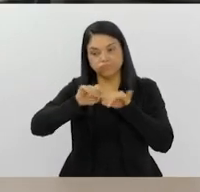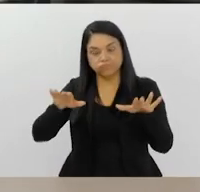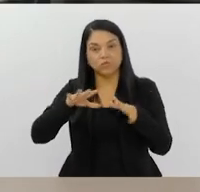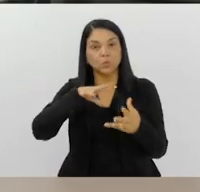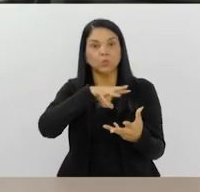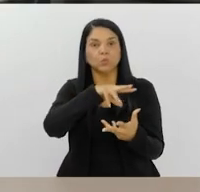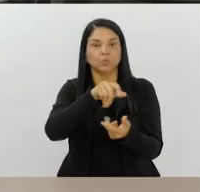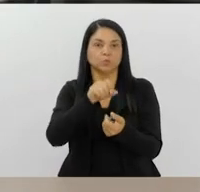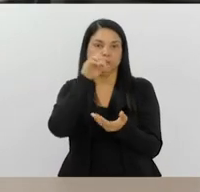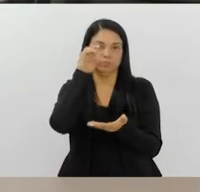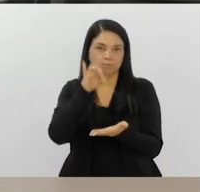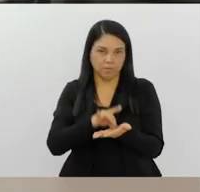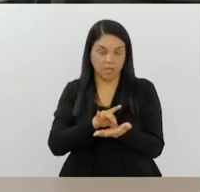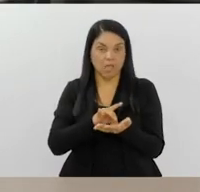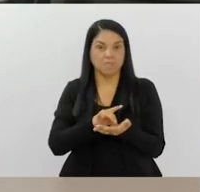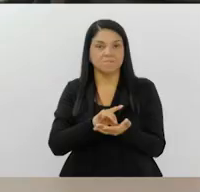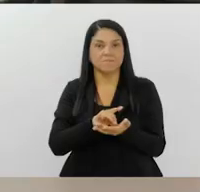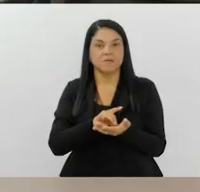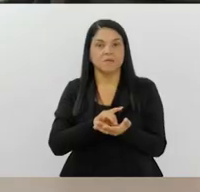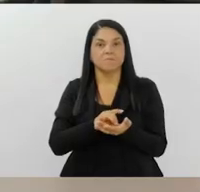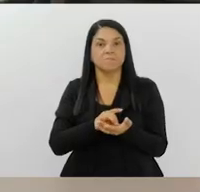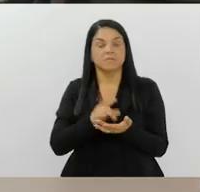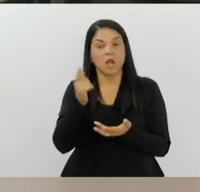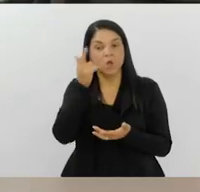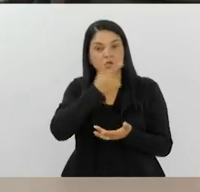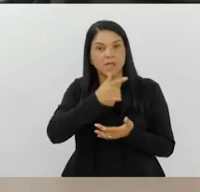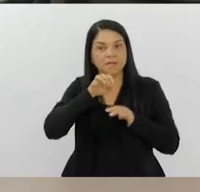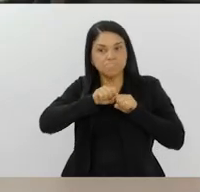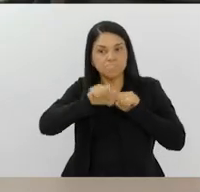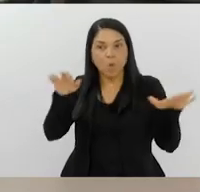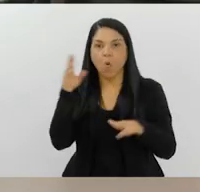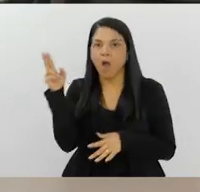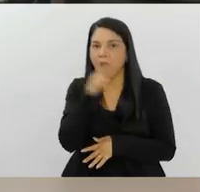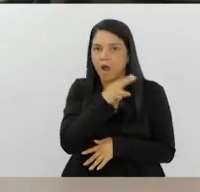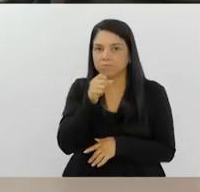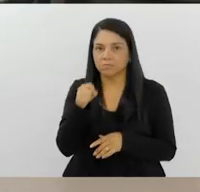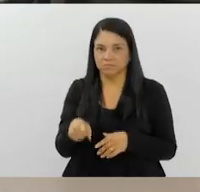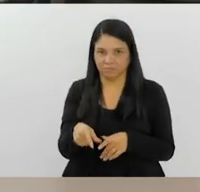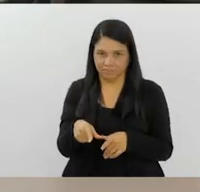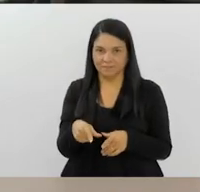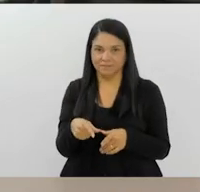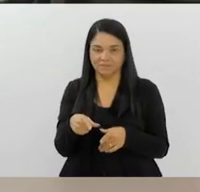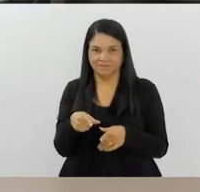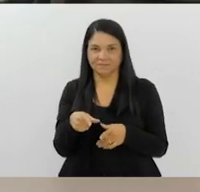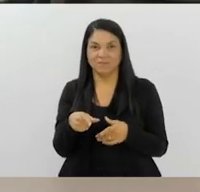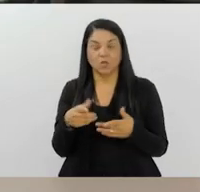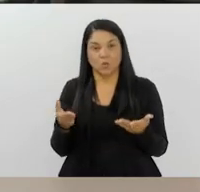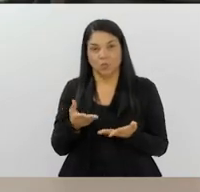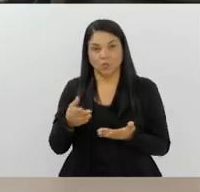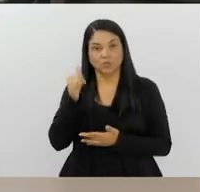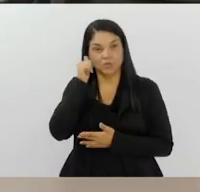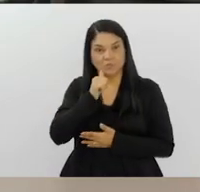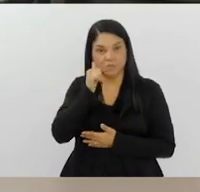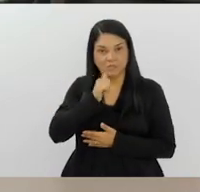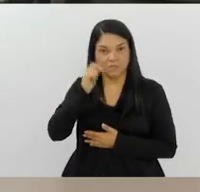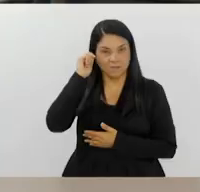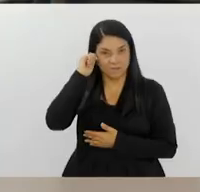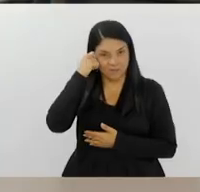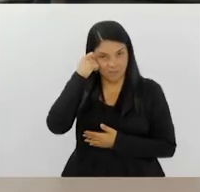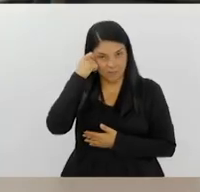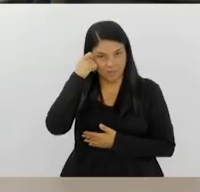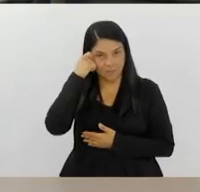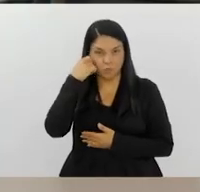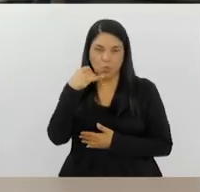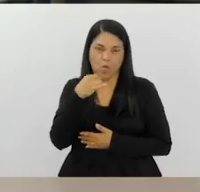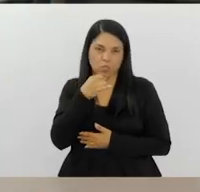real só que ela consegue se expandir mais rápido então hoje principalmente meninas negras e eu acho que não é